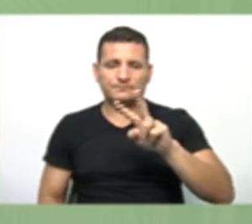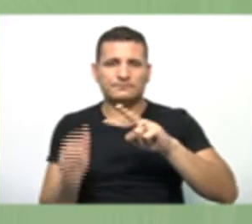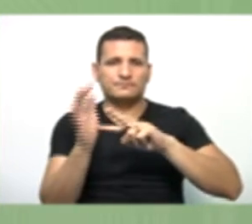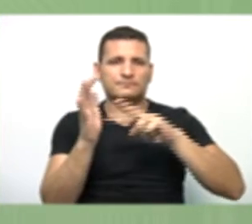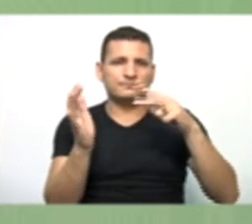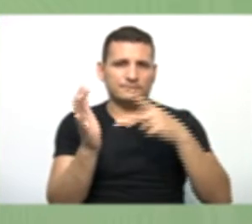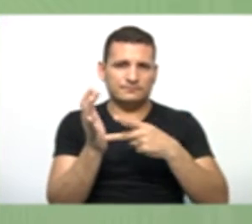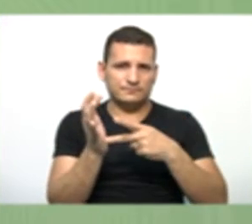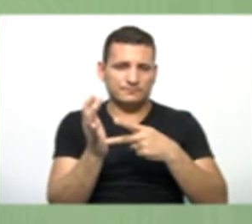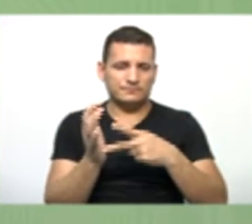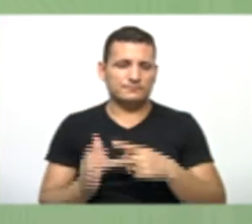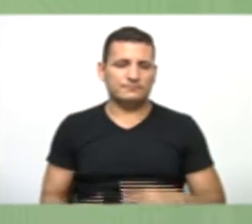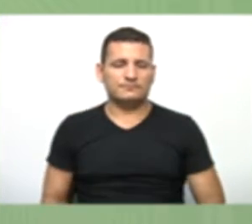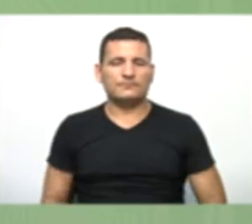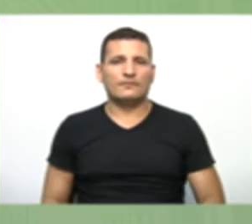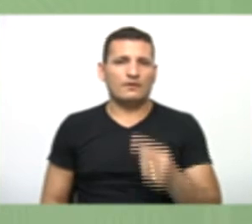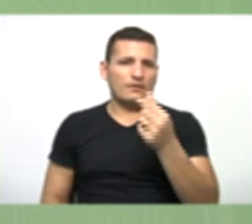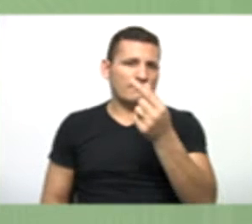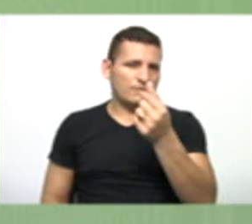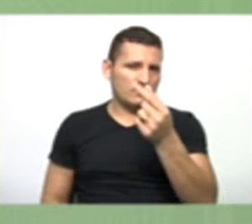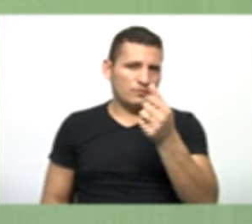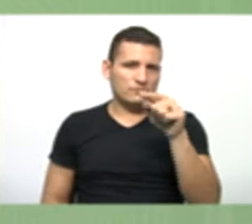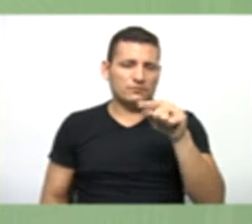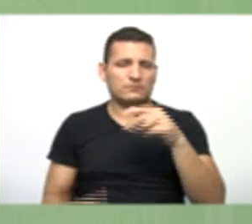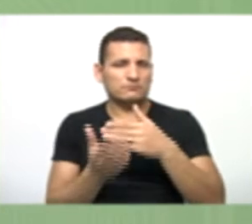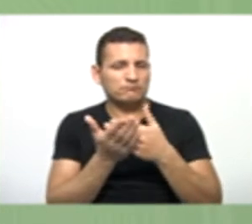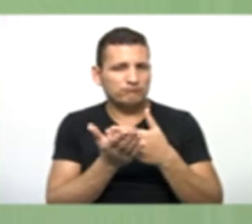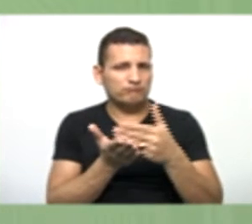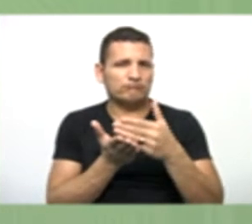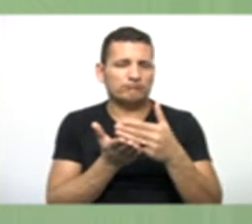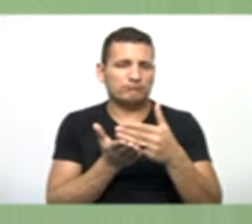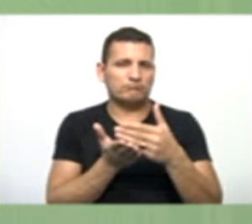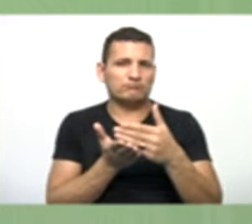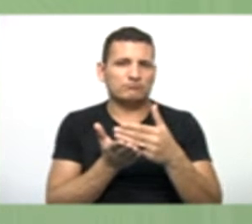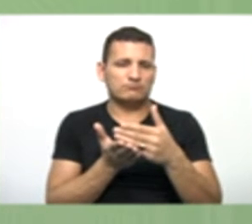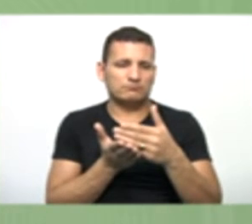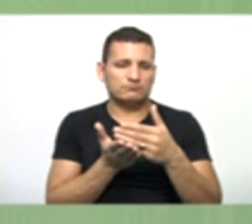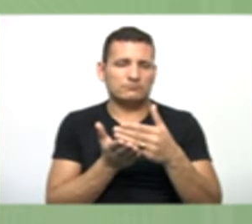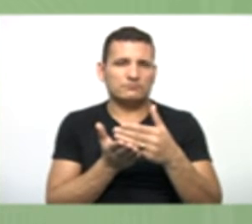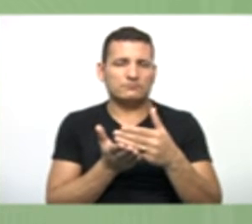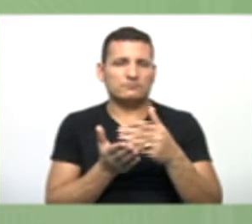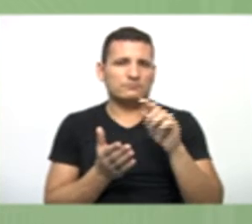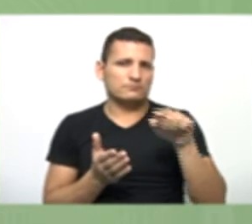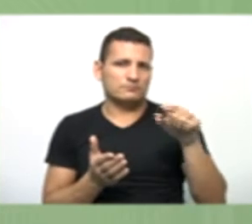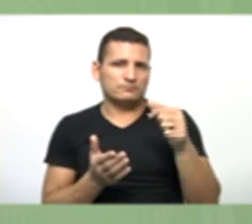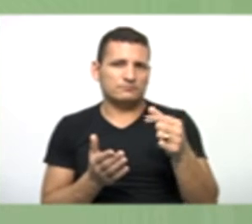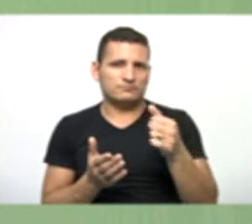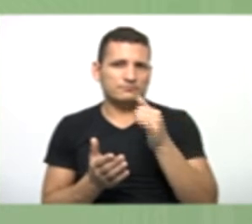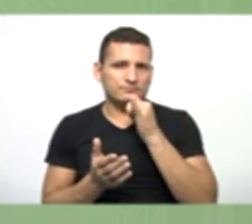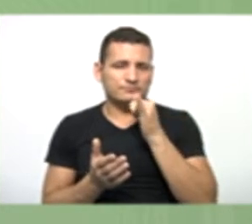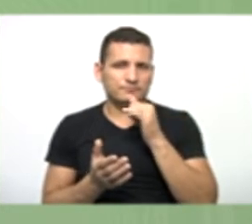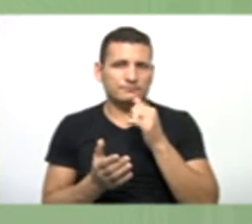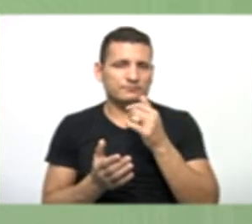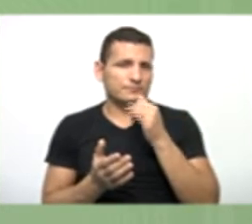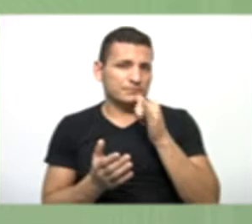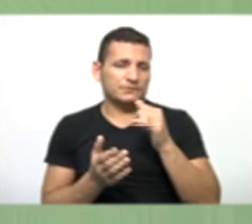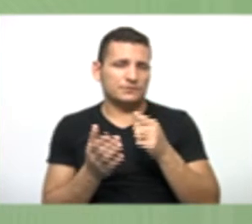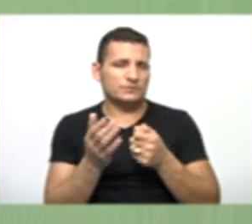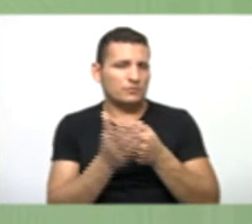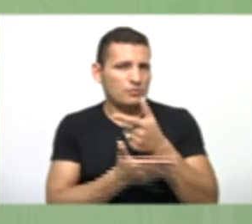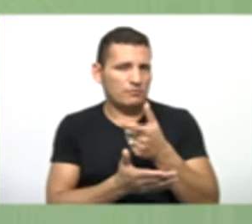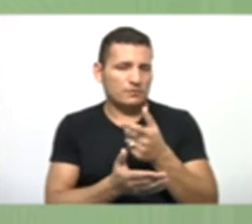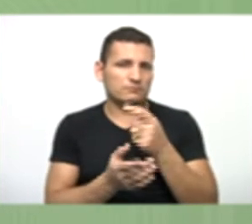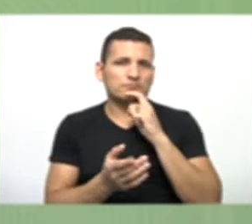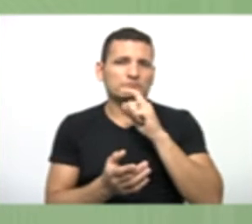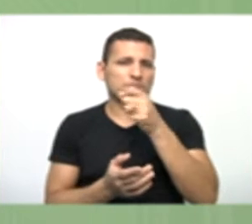significa o valor que você inicia a operação, o valor que você inicia aquele capital. Por exemplo, se for uma compra de uma geladeira, a